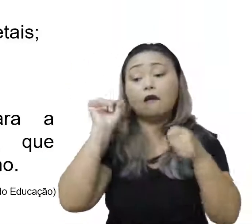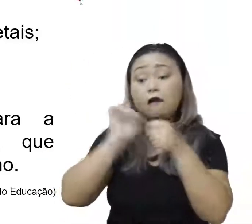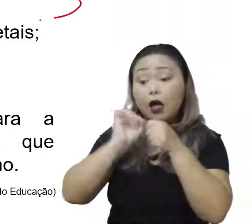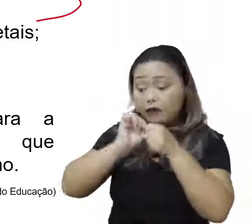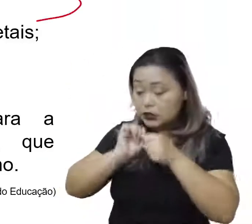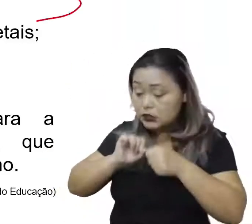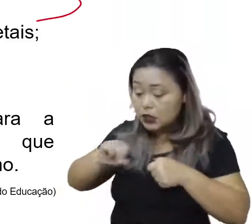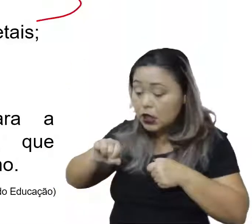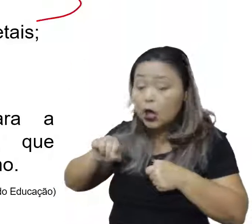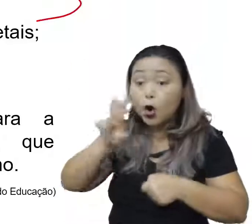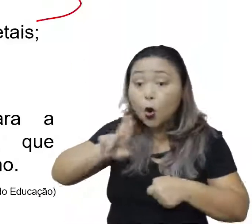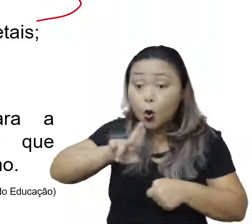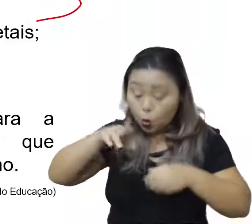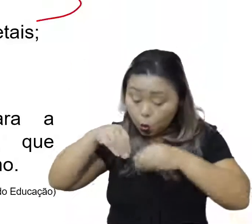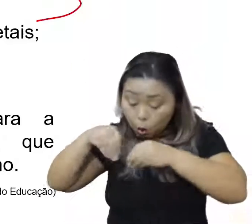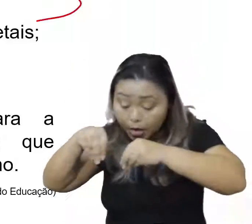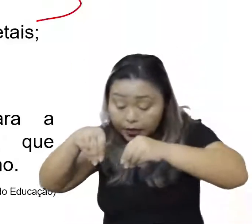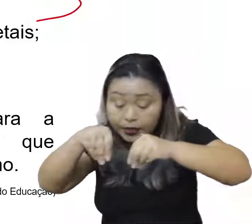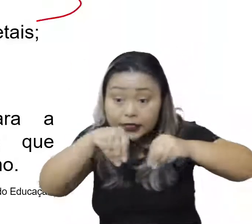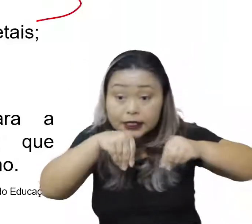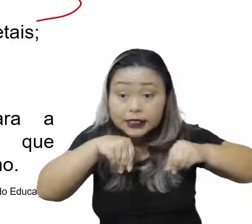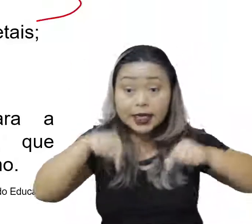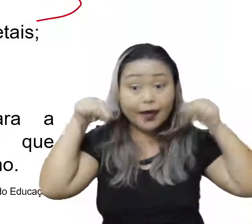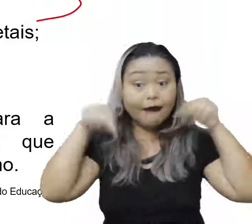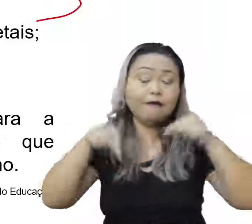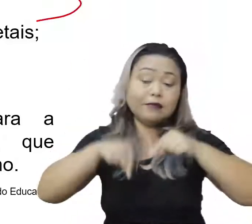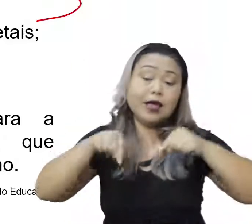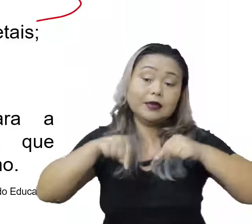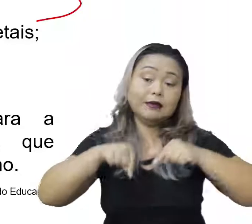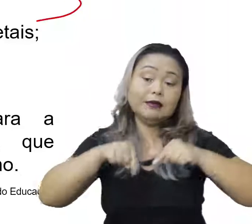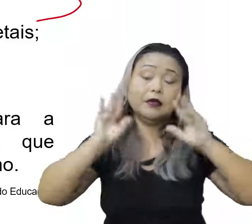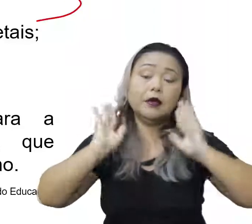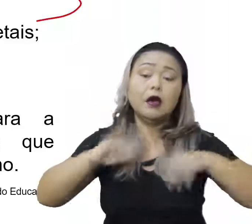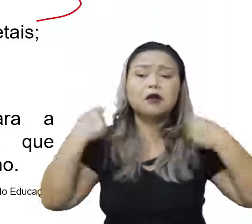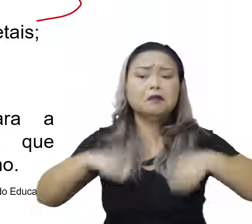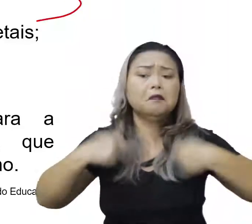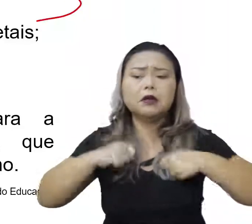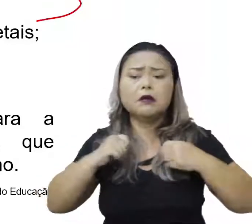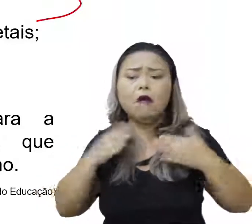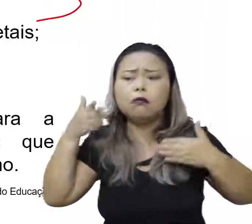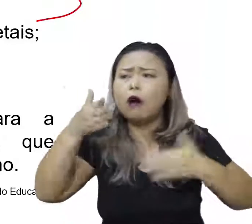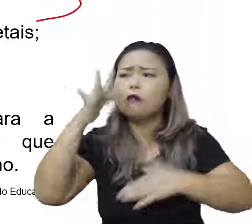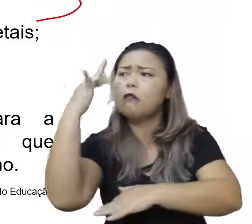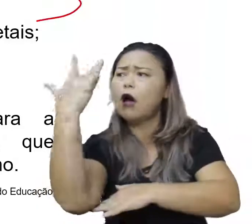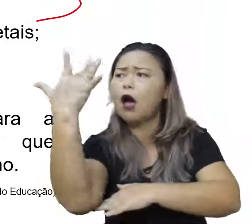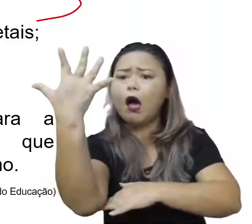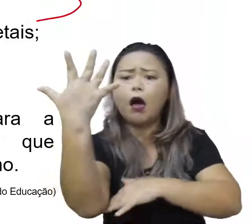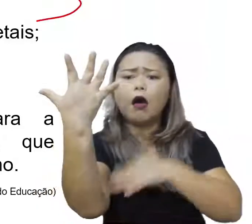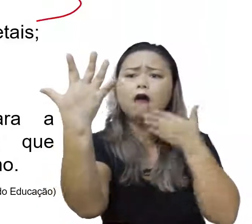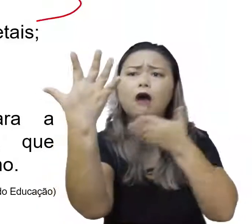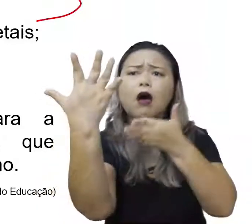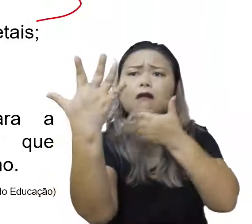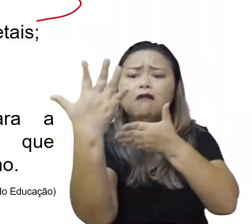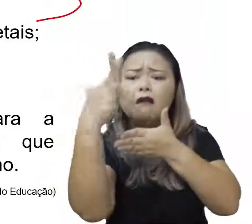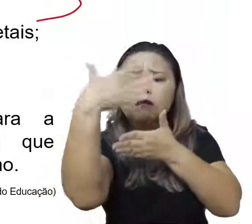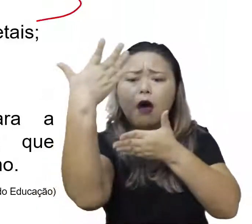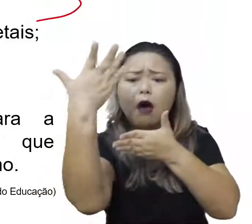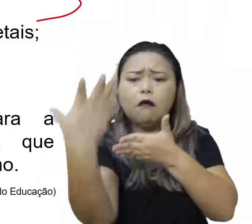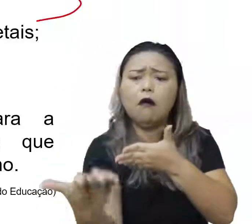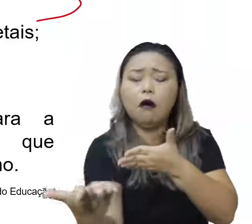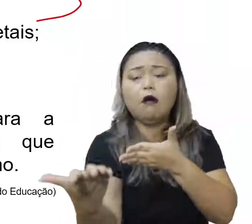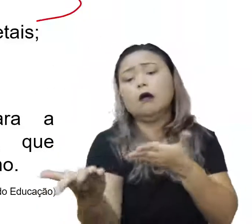da terra que já está devastada, para não precisar avançar sobre a floresta